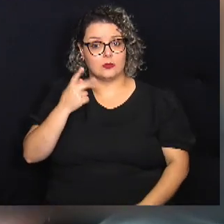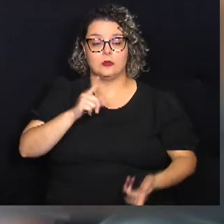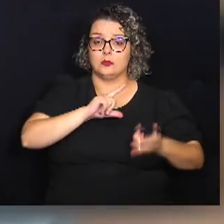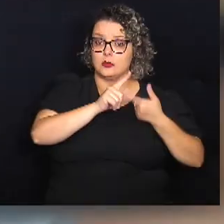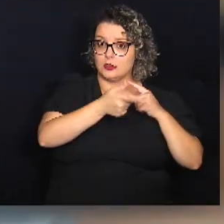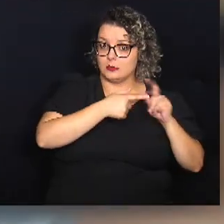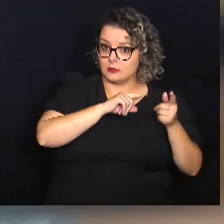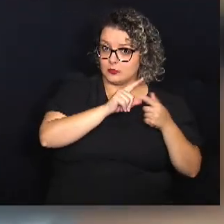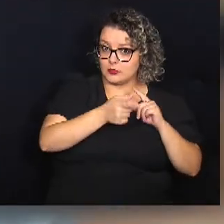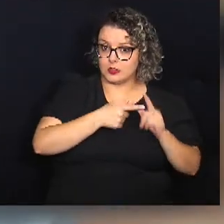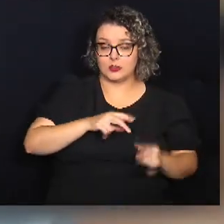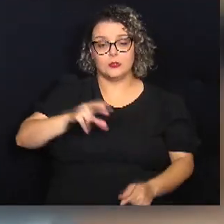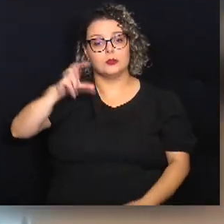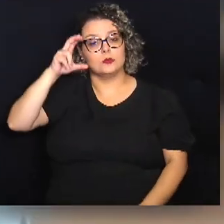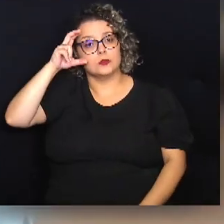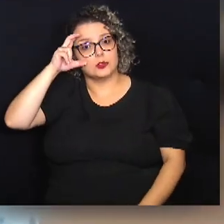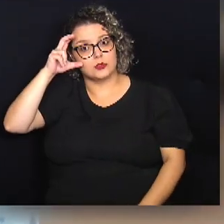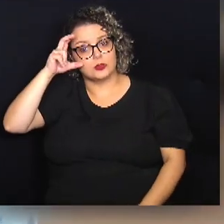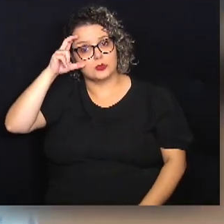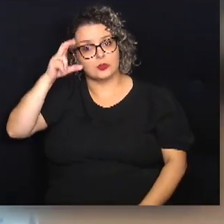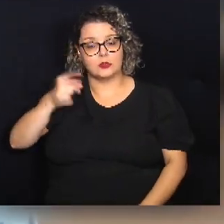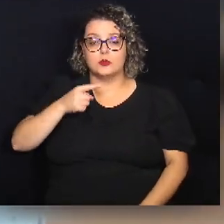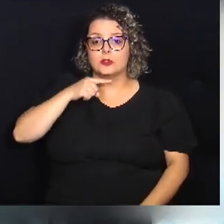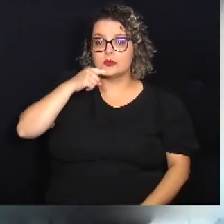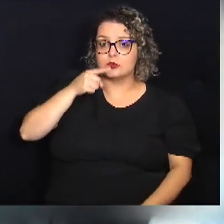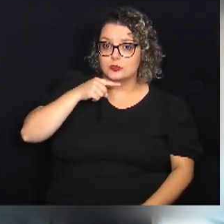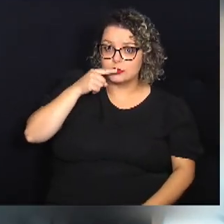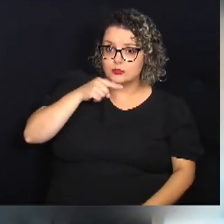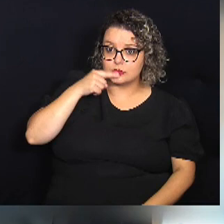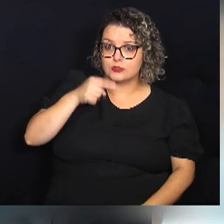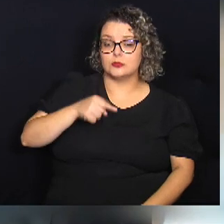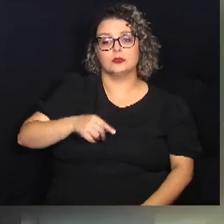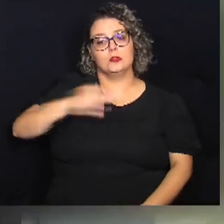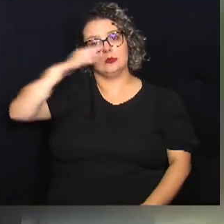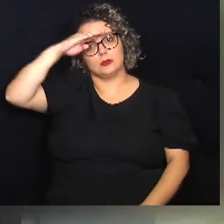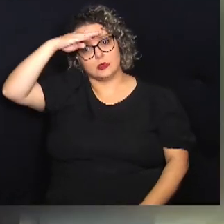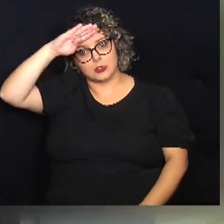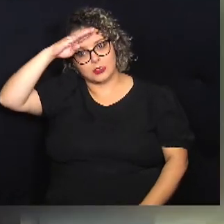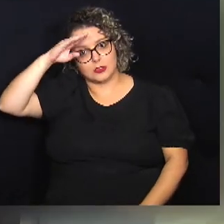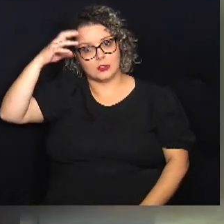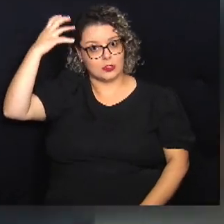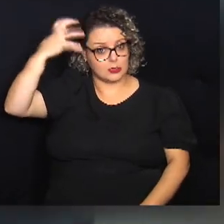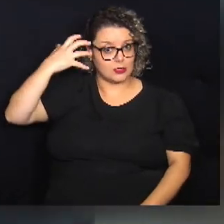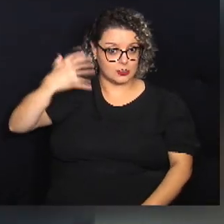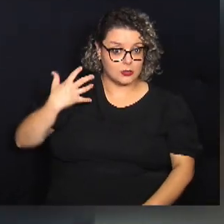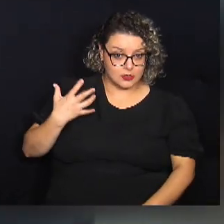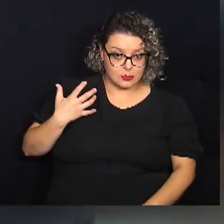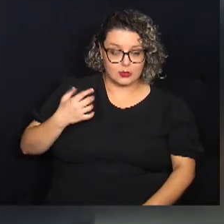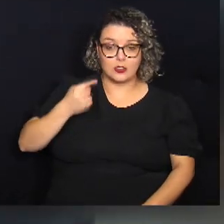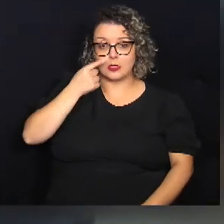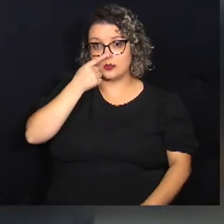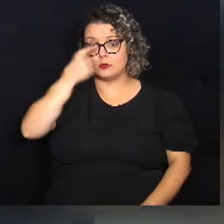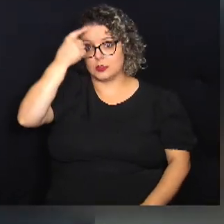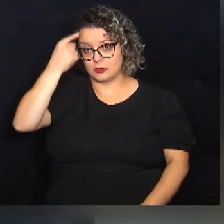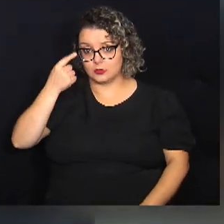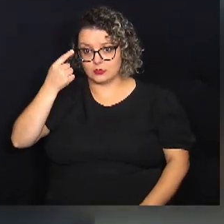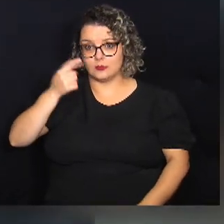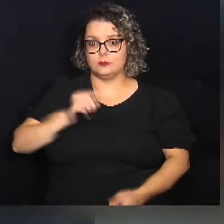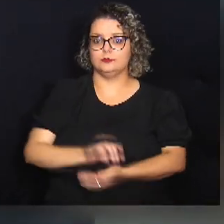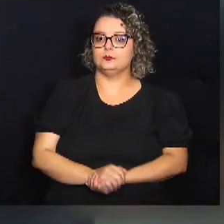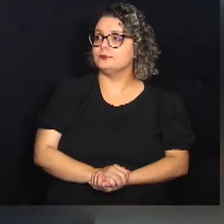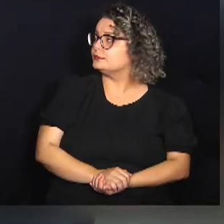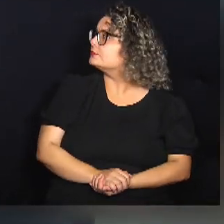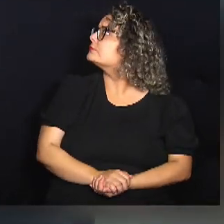Major Jaime, Carlinhos Camelô, Eduardo Magoga, Marcelo da Farmácia, Guida Calisto e Paola Miguel. Dentro